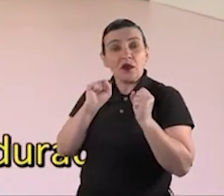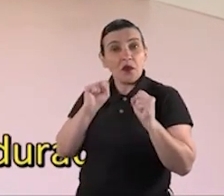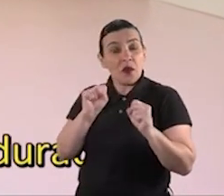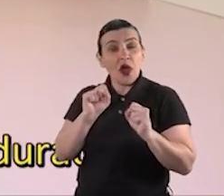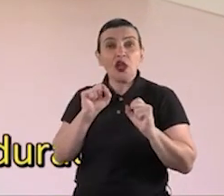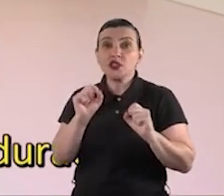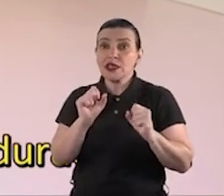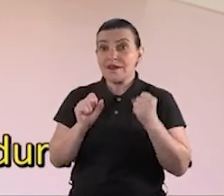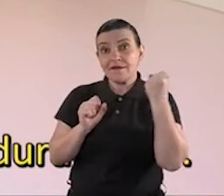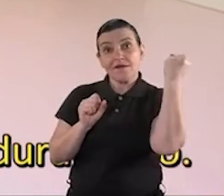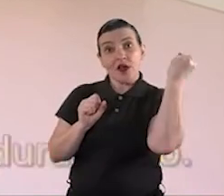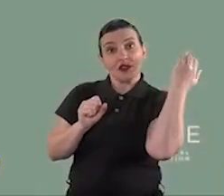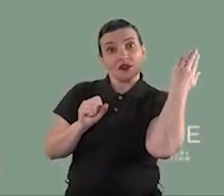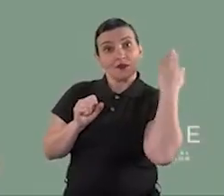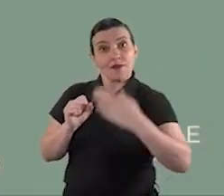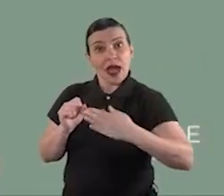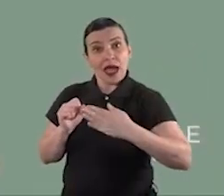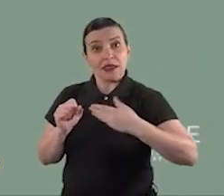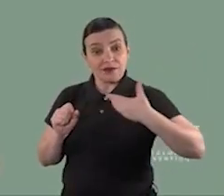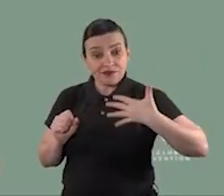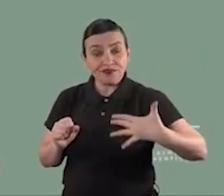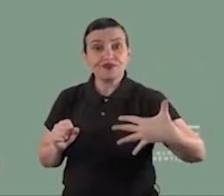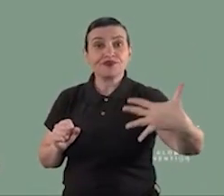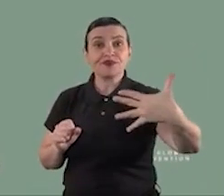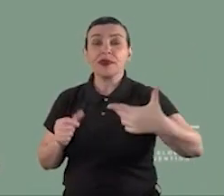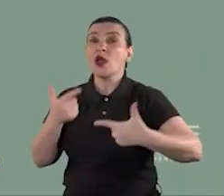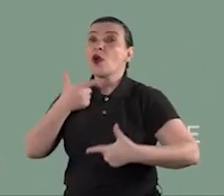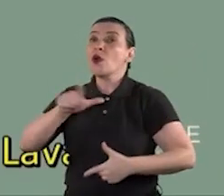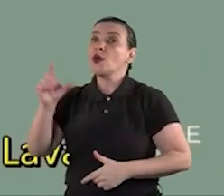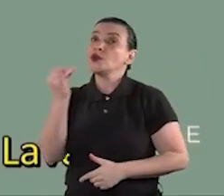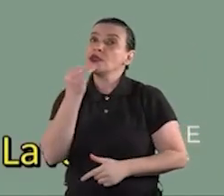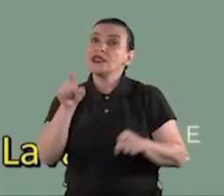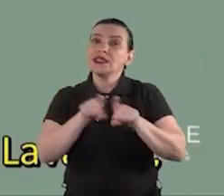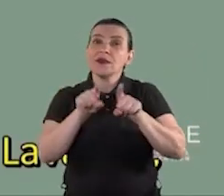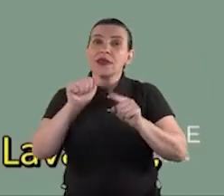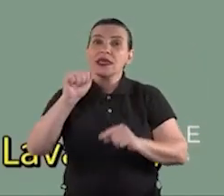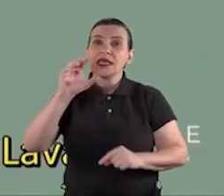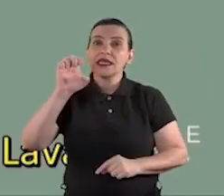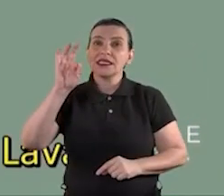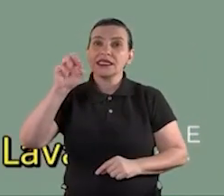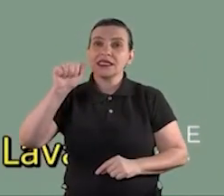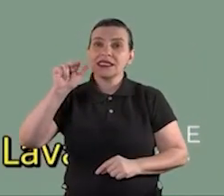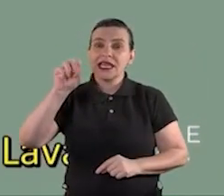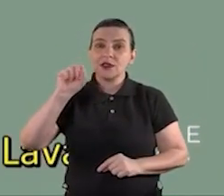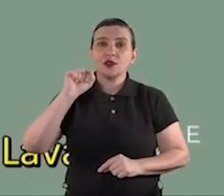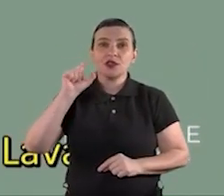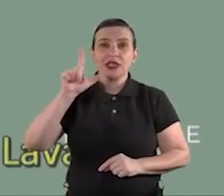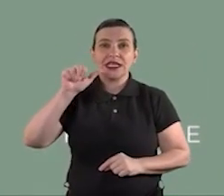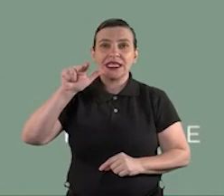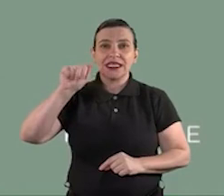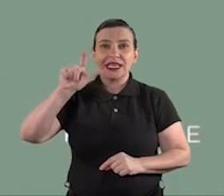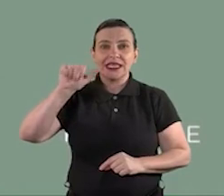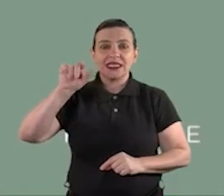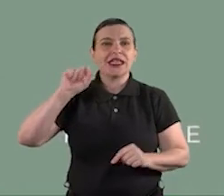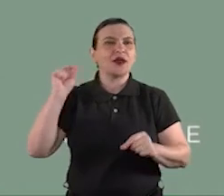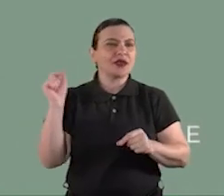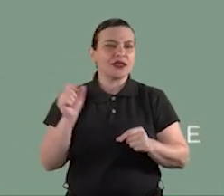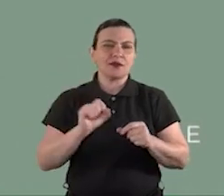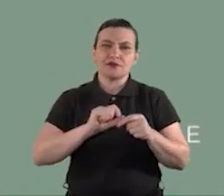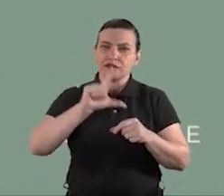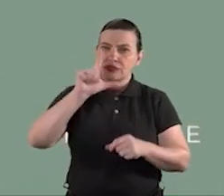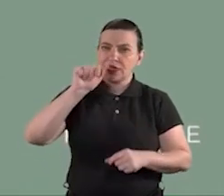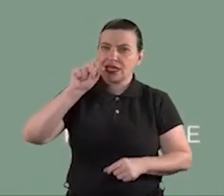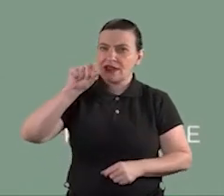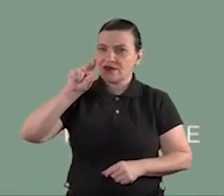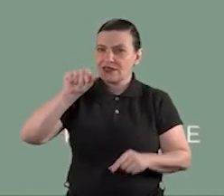um efeito mais forte e mais duradouro Outro exemplo é o acetato de linalila que está presente em grandes quantidades na